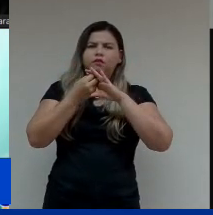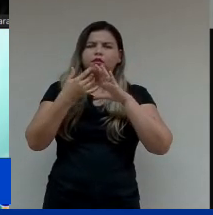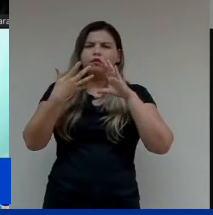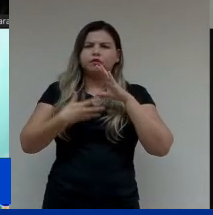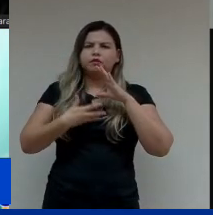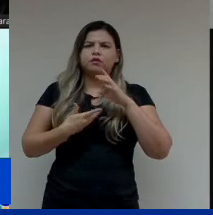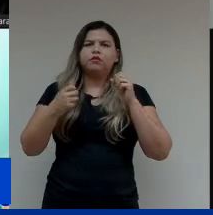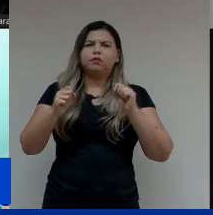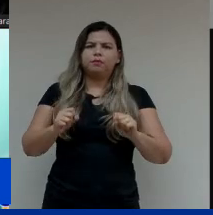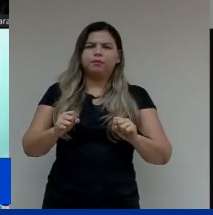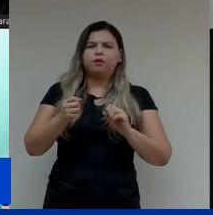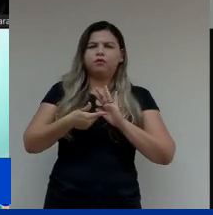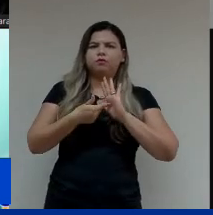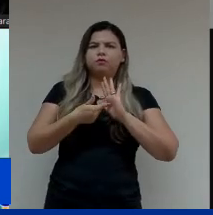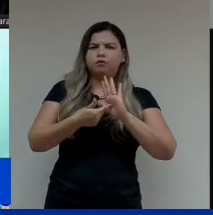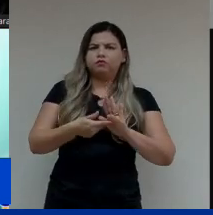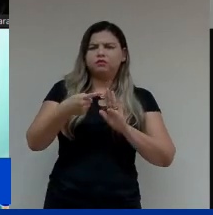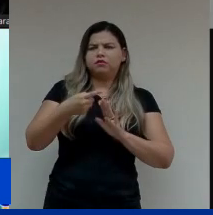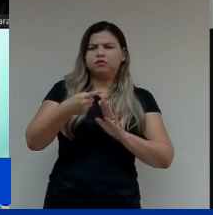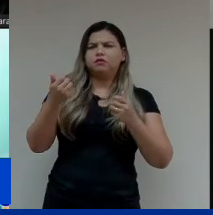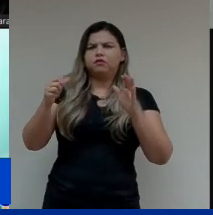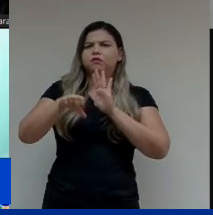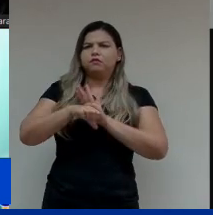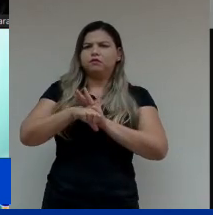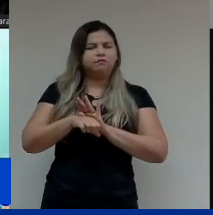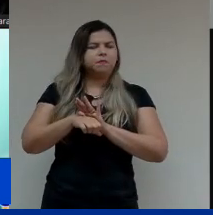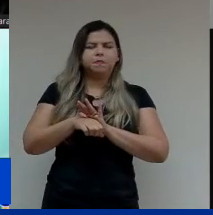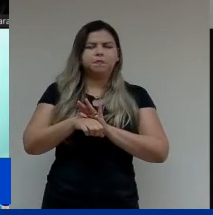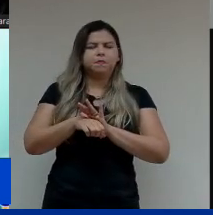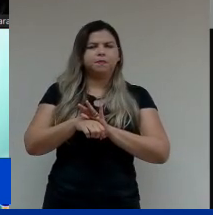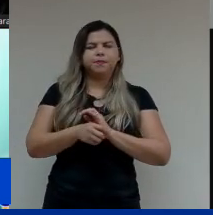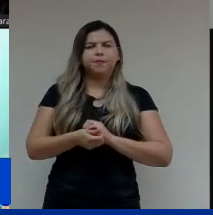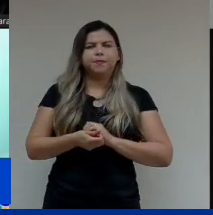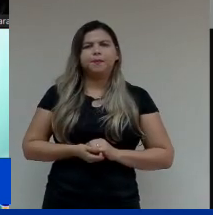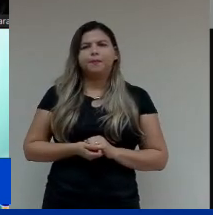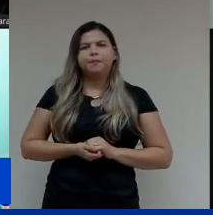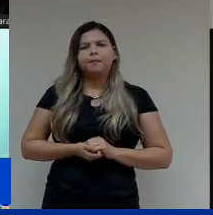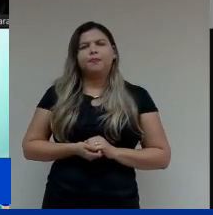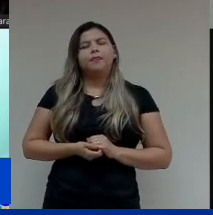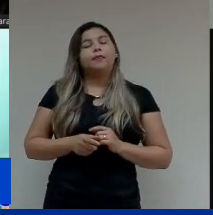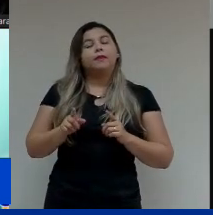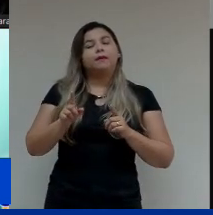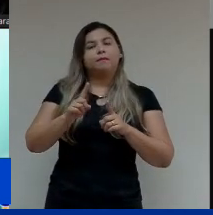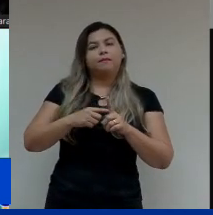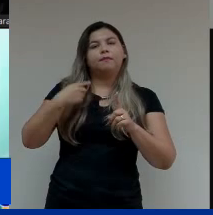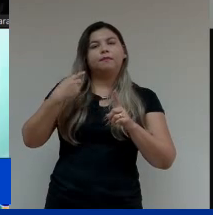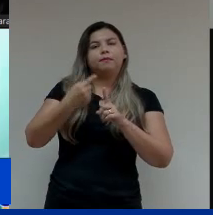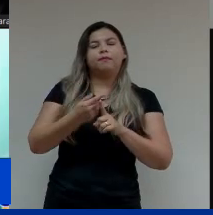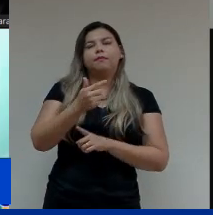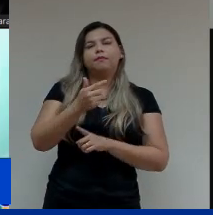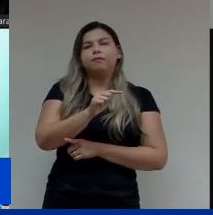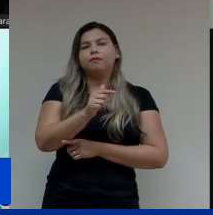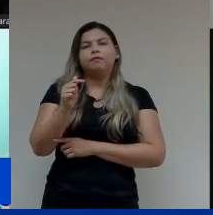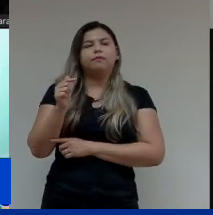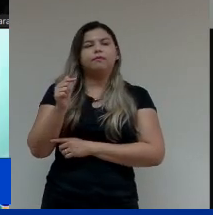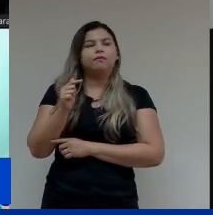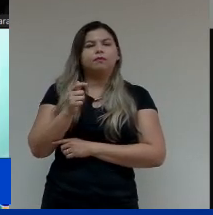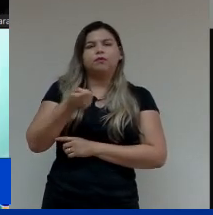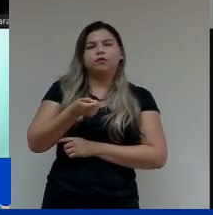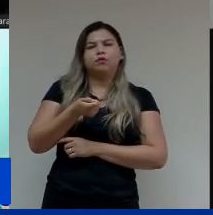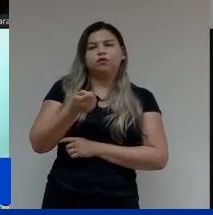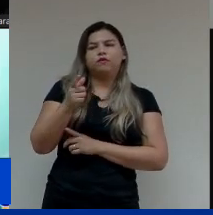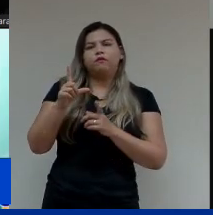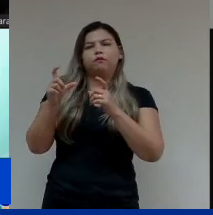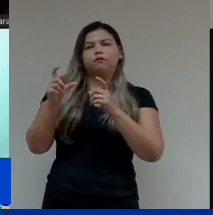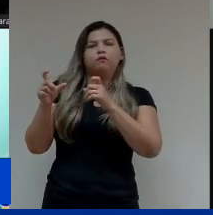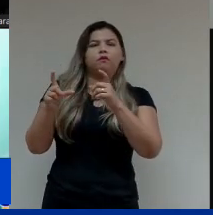a regularidade da despesa. Ademais, não há exigência legal de comprovação adicional, como fotos